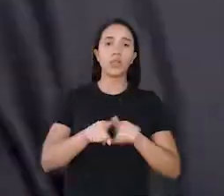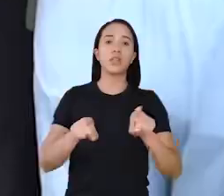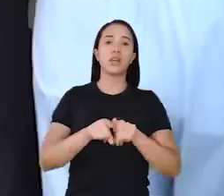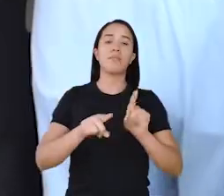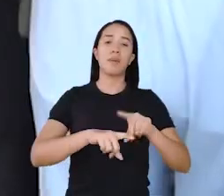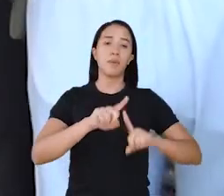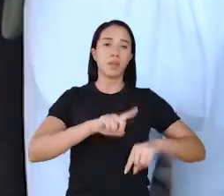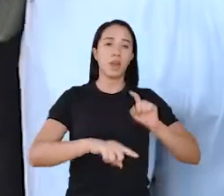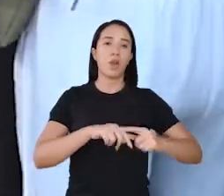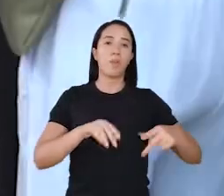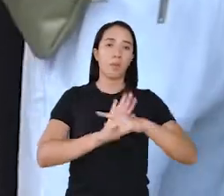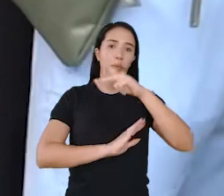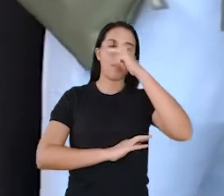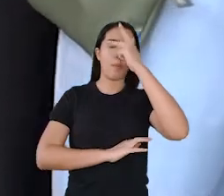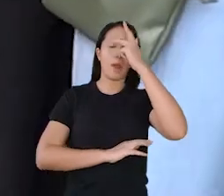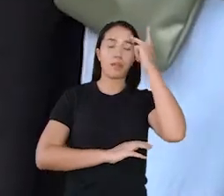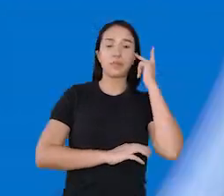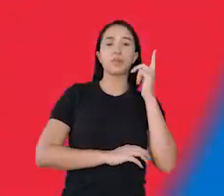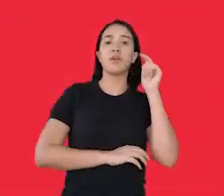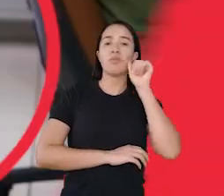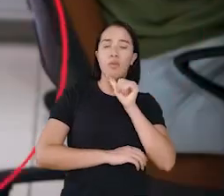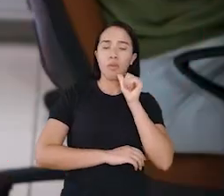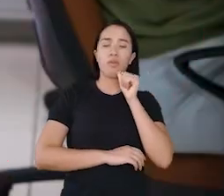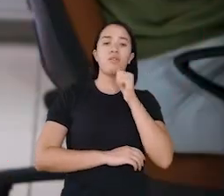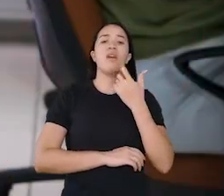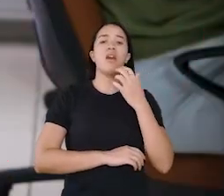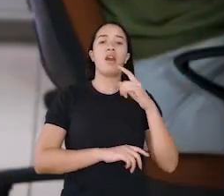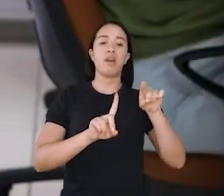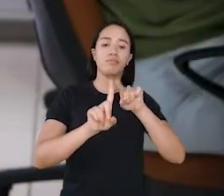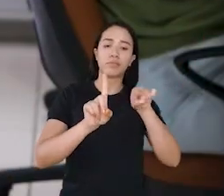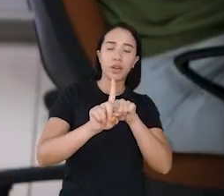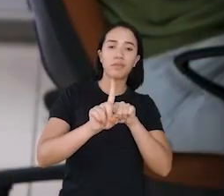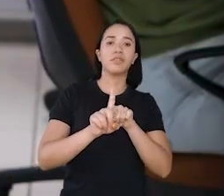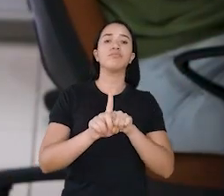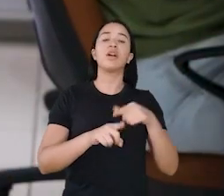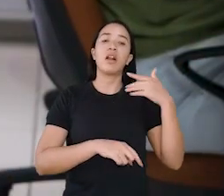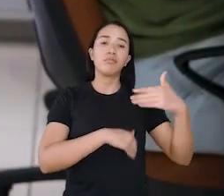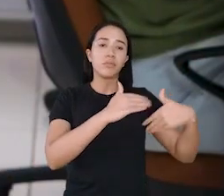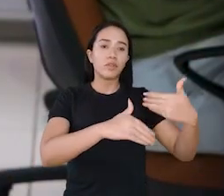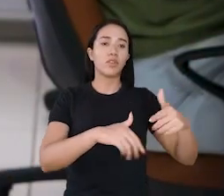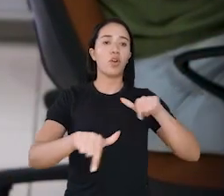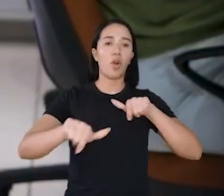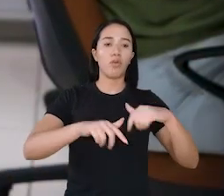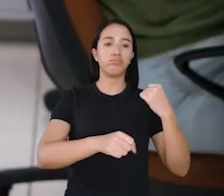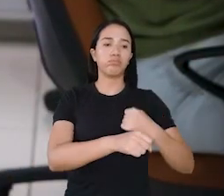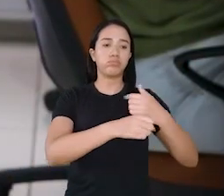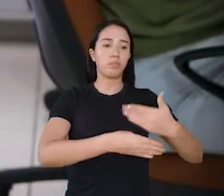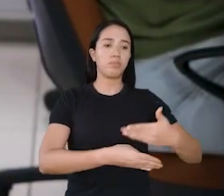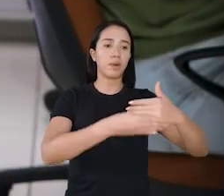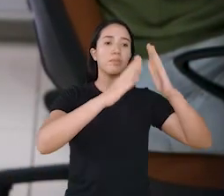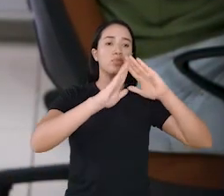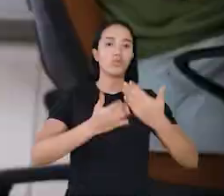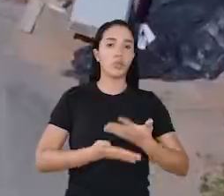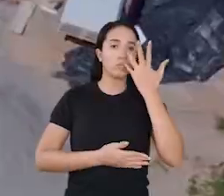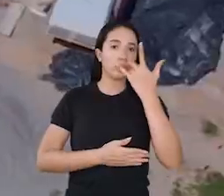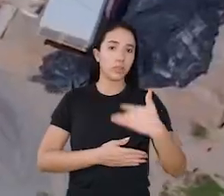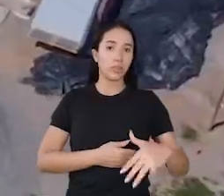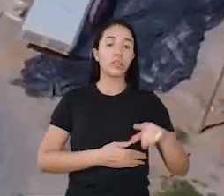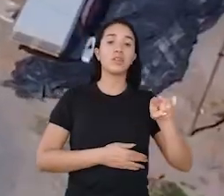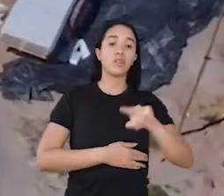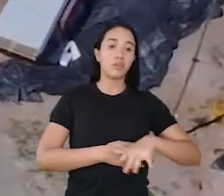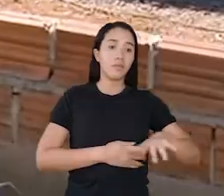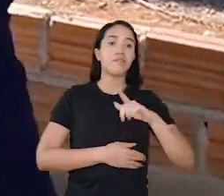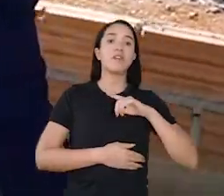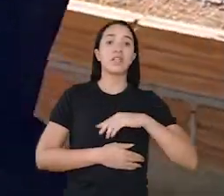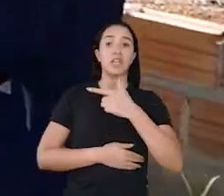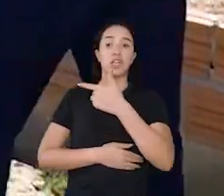e enxovais para gestantes. Em Redenção, Estado avança em obras para a construção de creche no município. Espaço